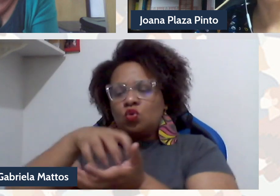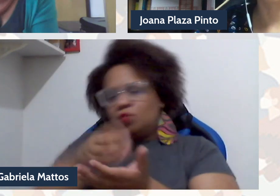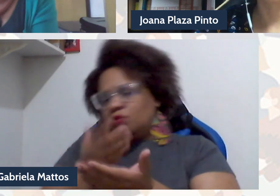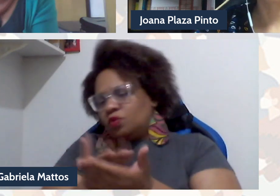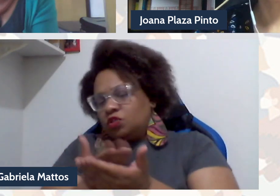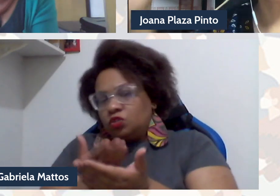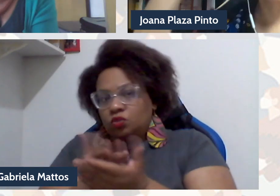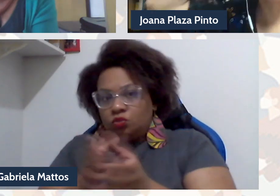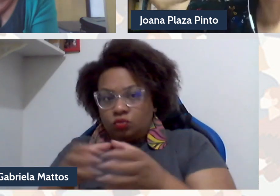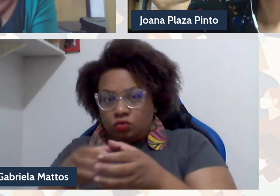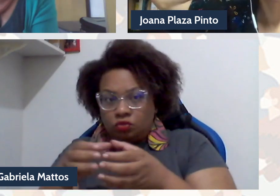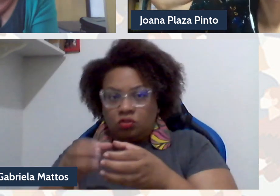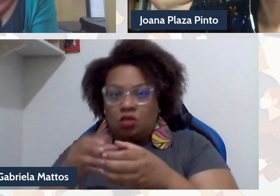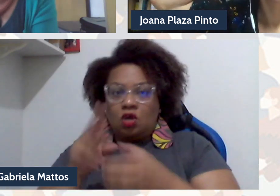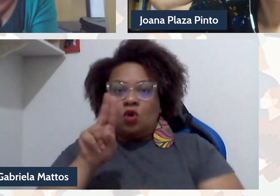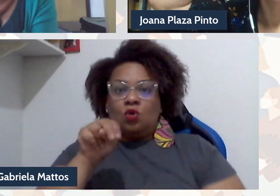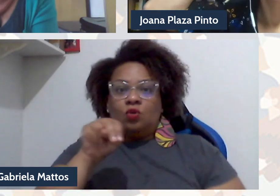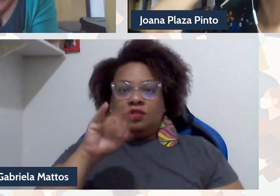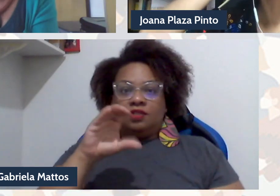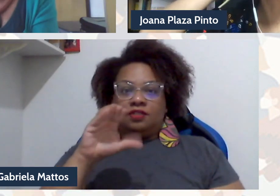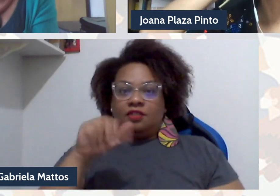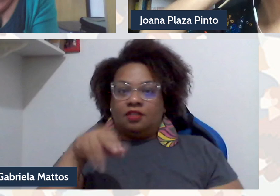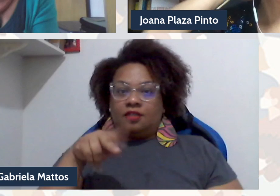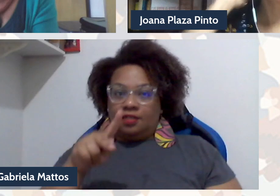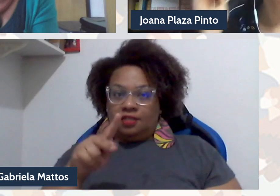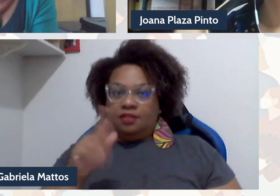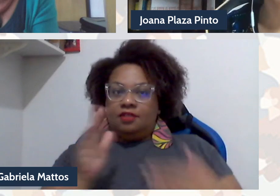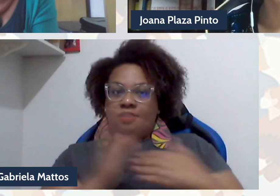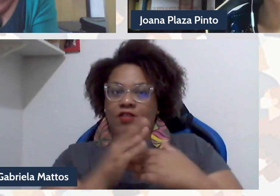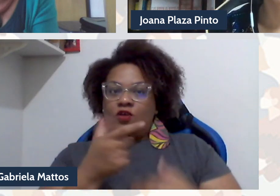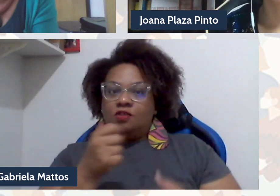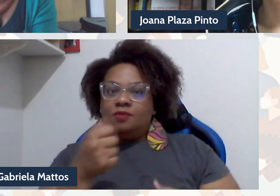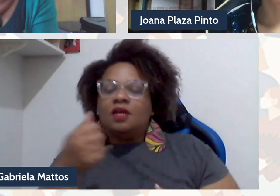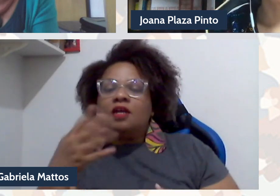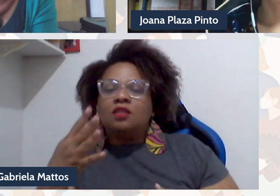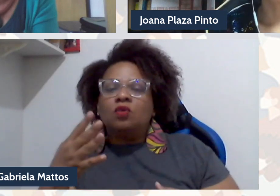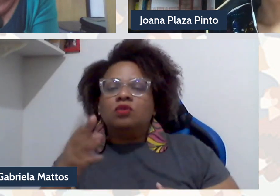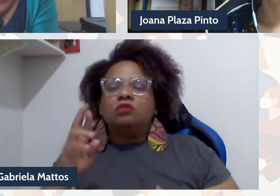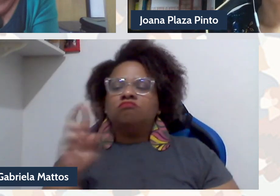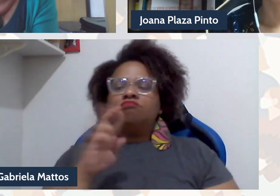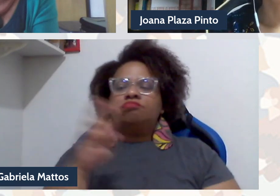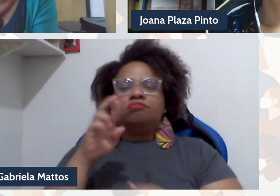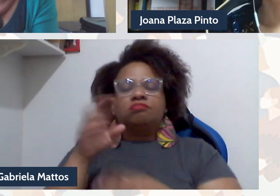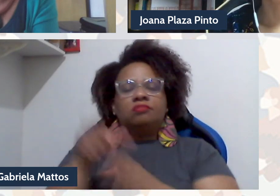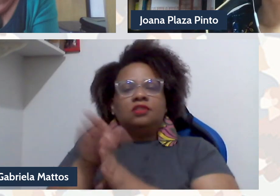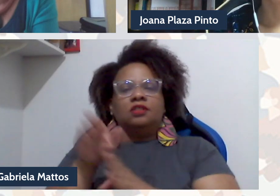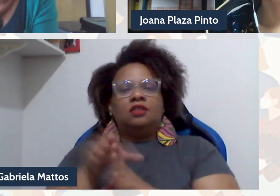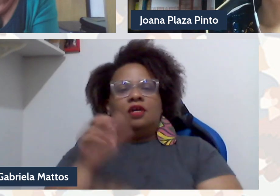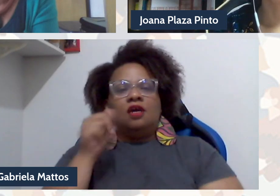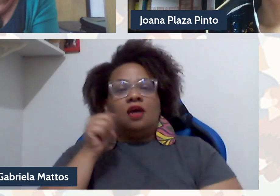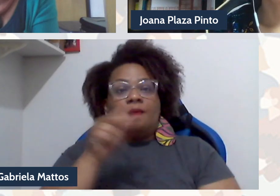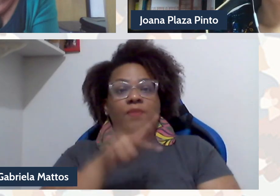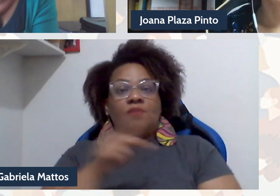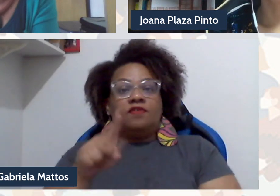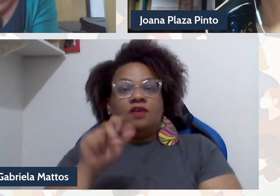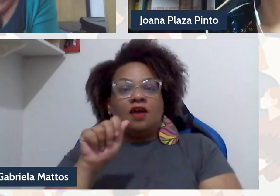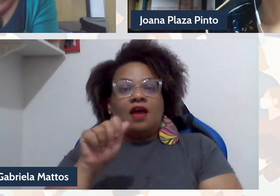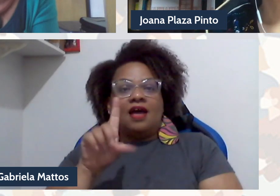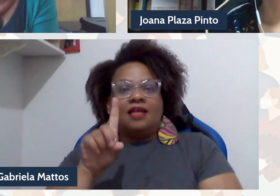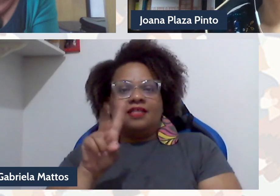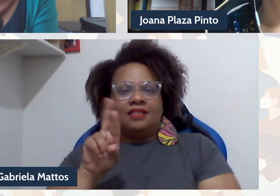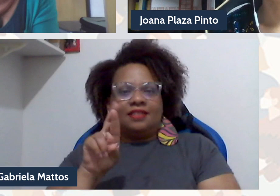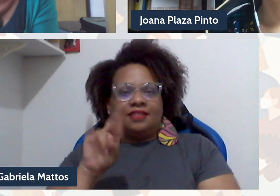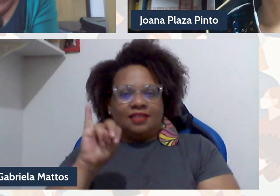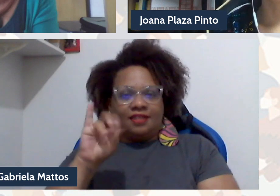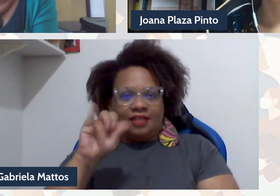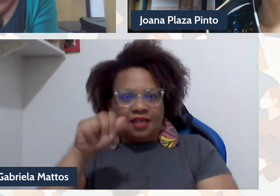Unicamp, de 2013 a 2014, sob supervisão de Adriana Piscitelli, quando